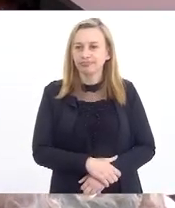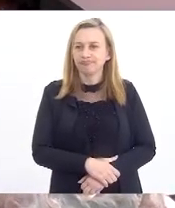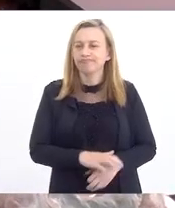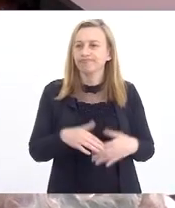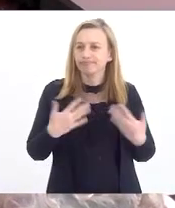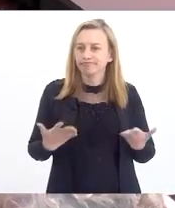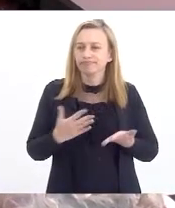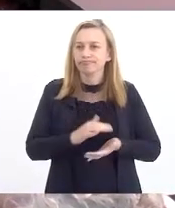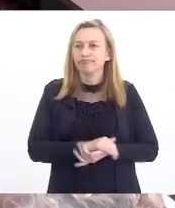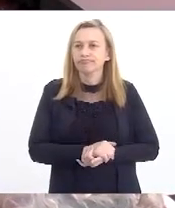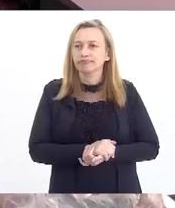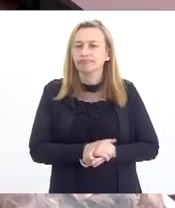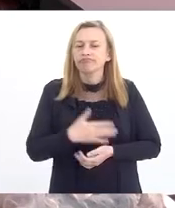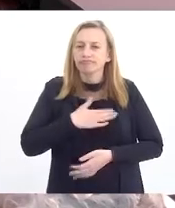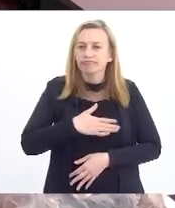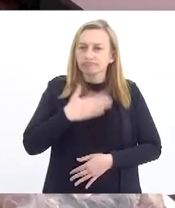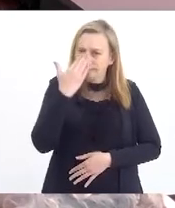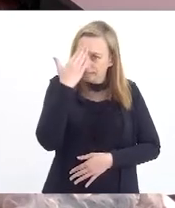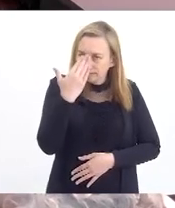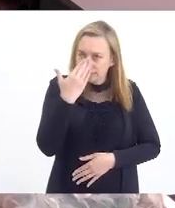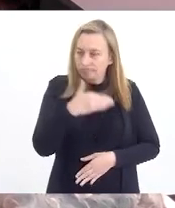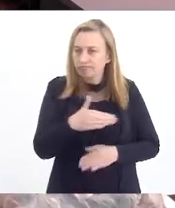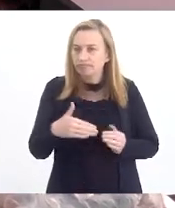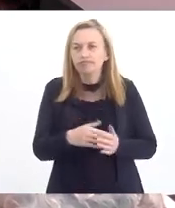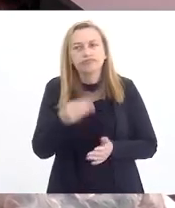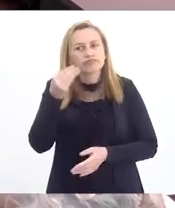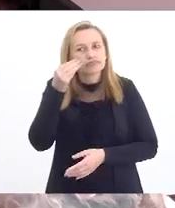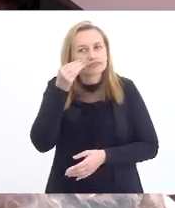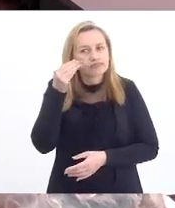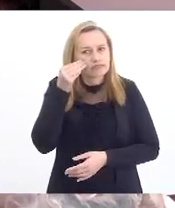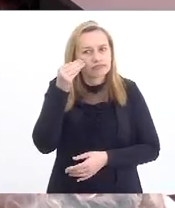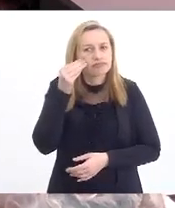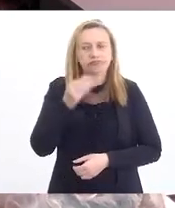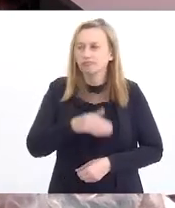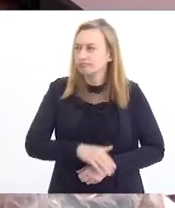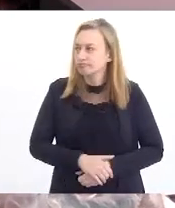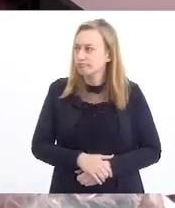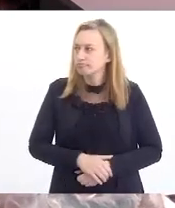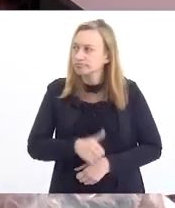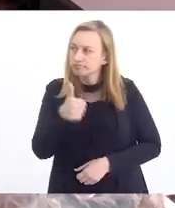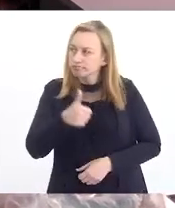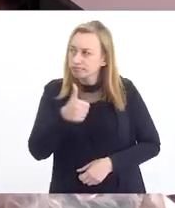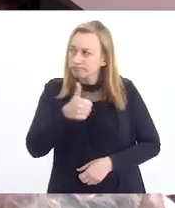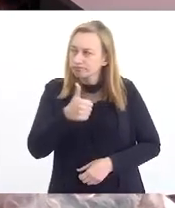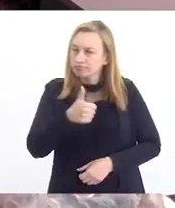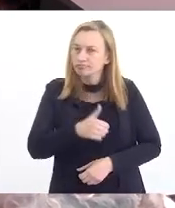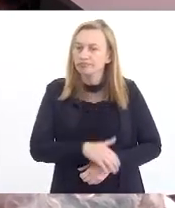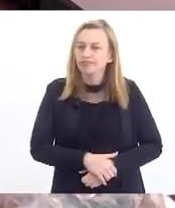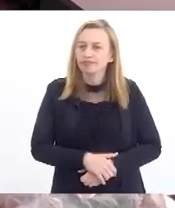Então, eu gostaria de agradecer a todos a oportunidade. Primeiramente,